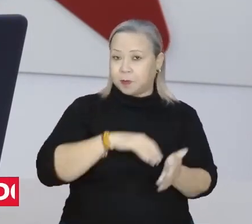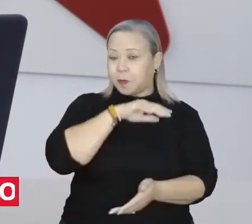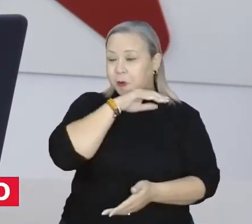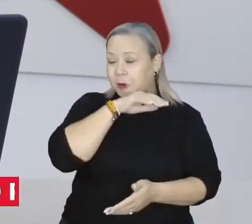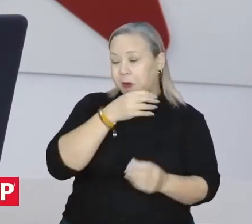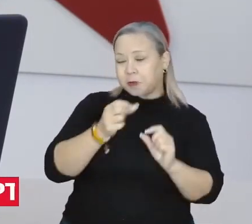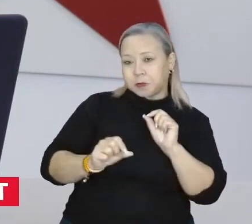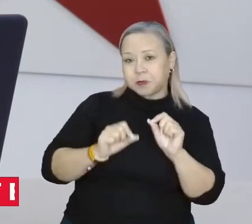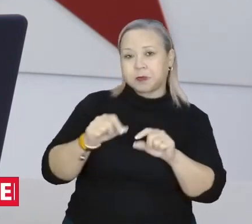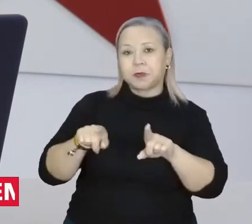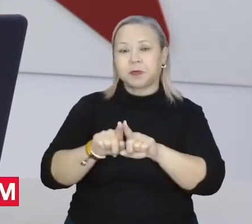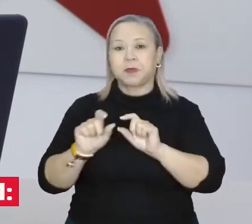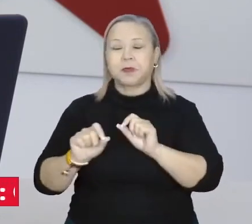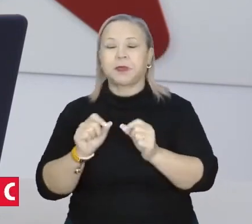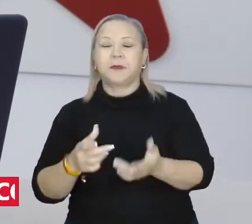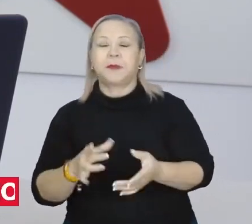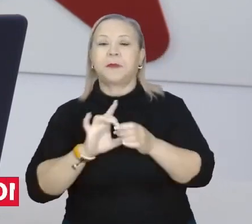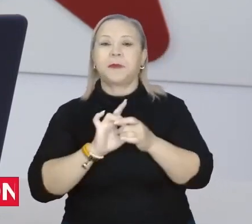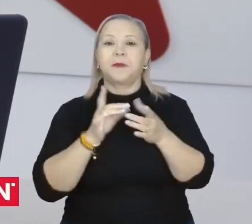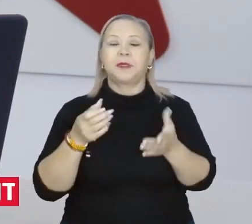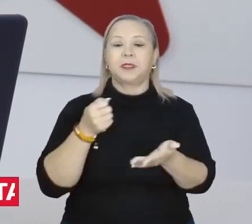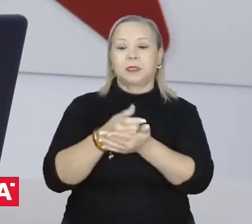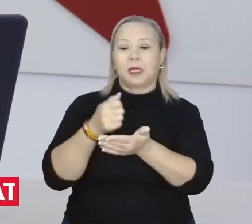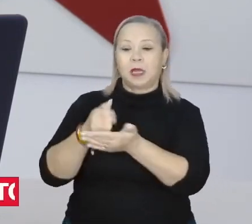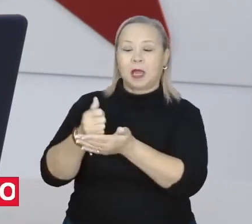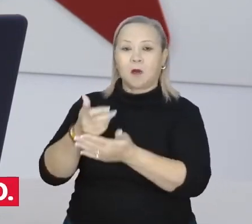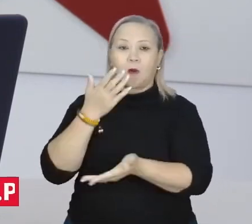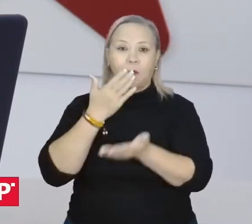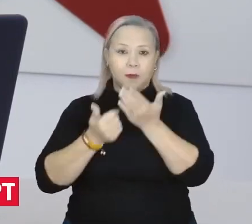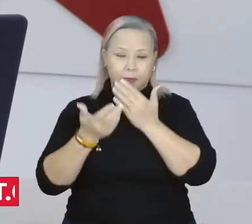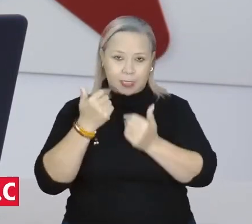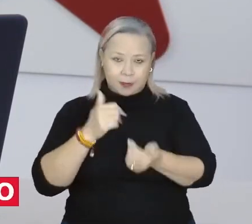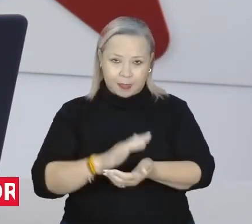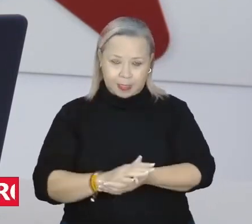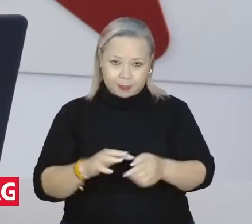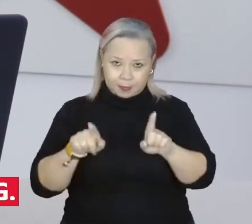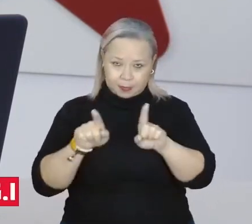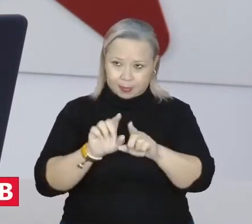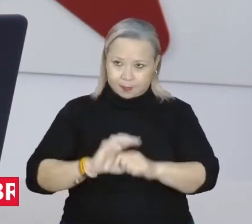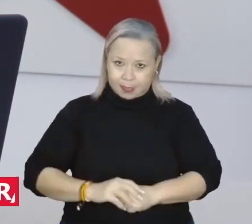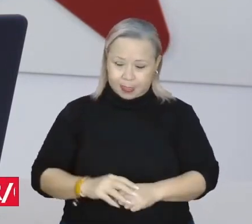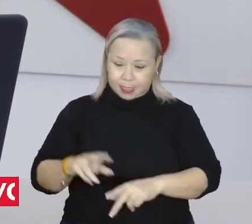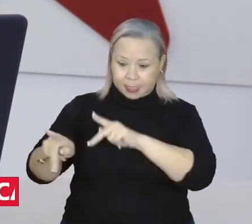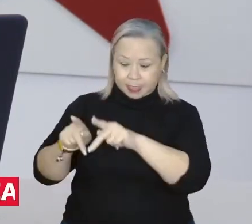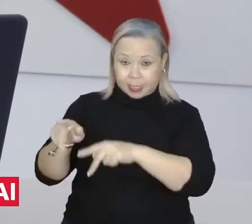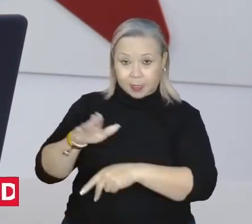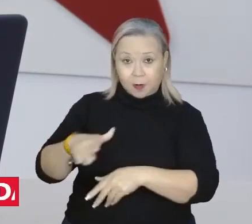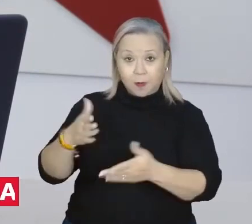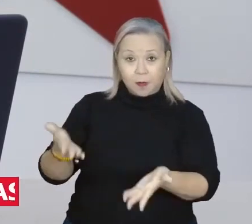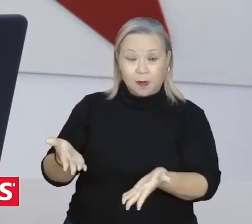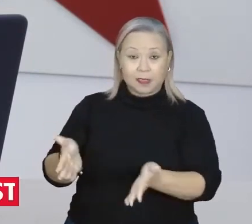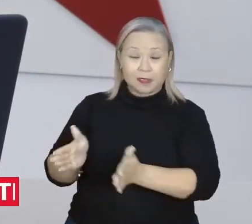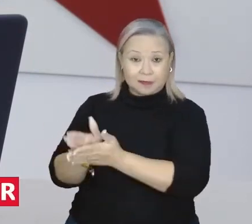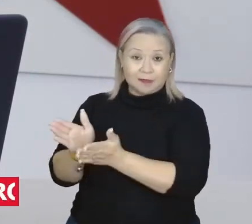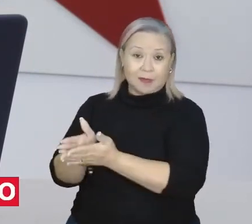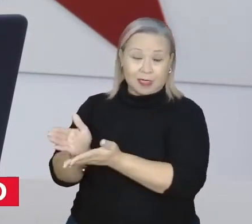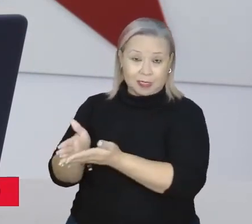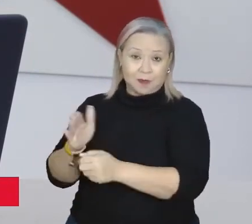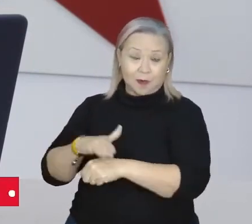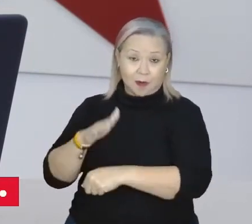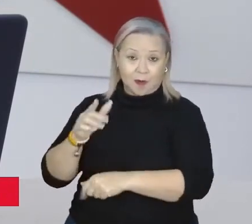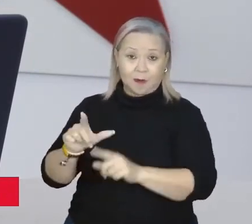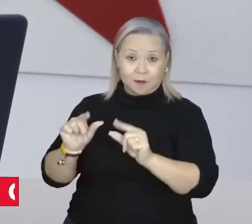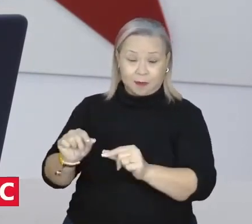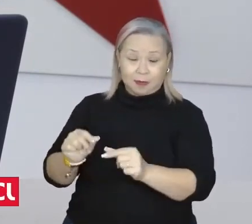compra, né, desses alimentos. E também que a população de baixa renda, né, as pessoas com menos dinheiro,